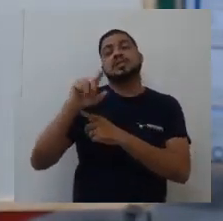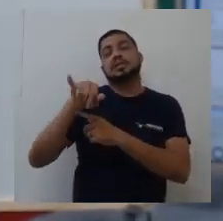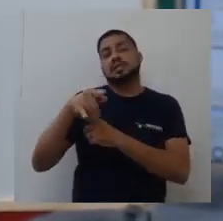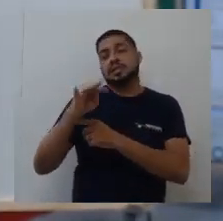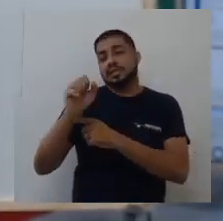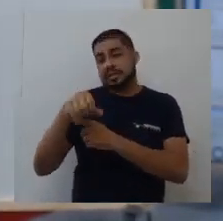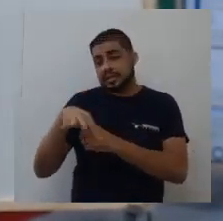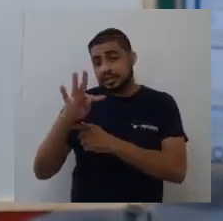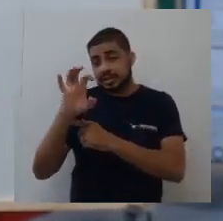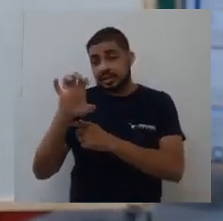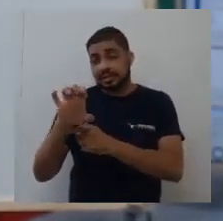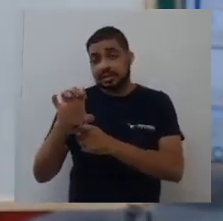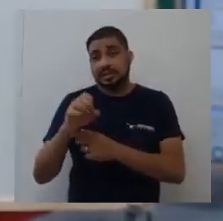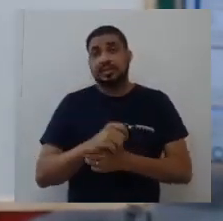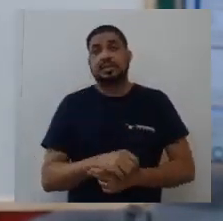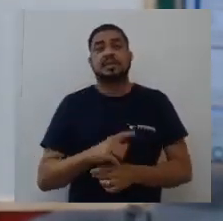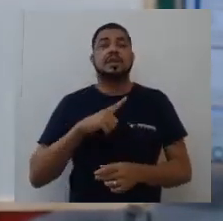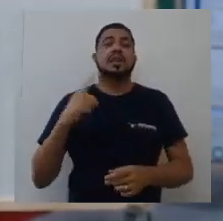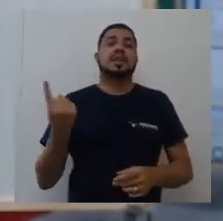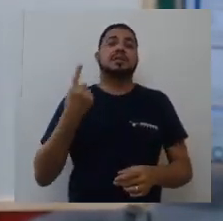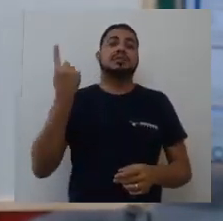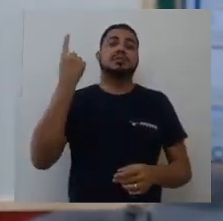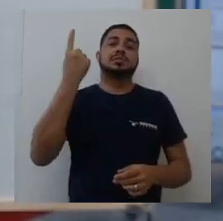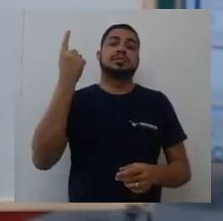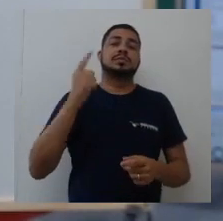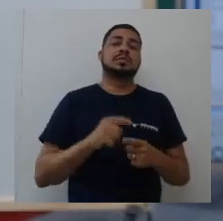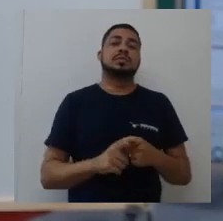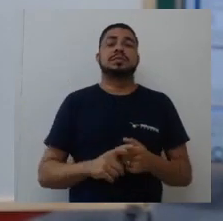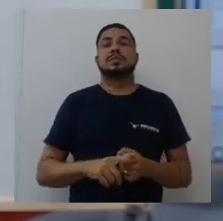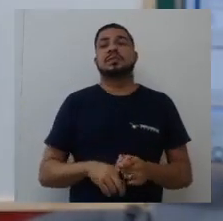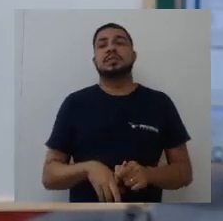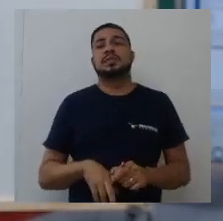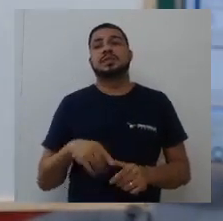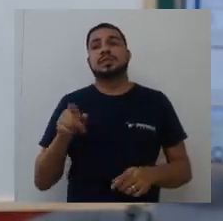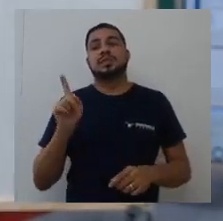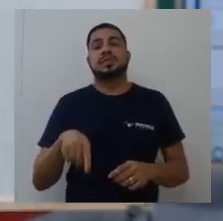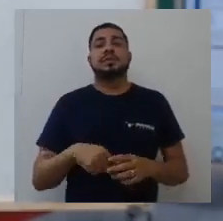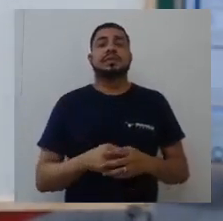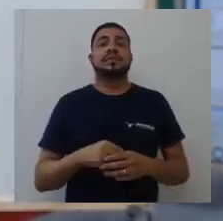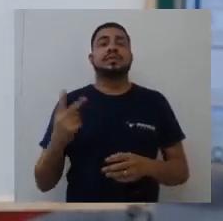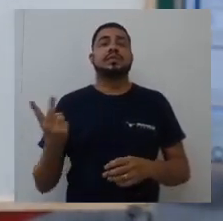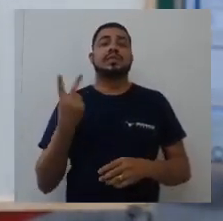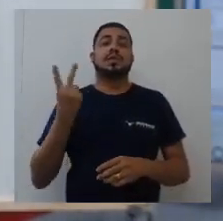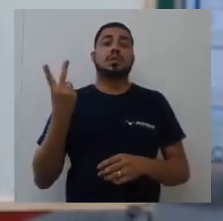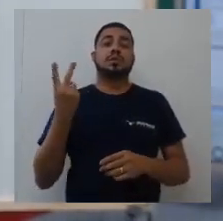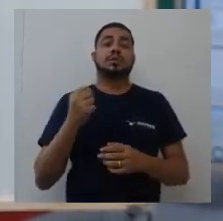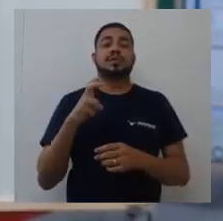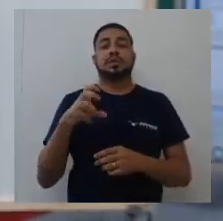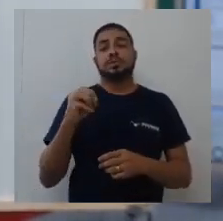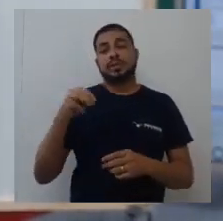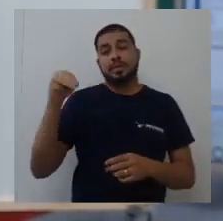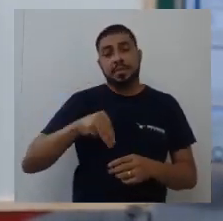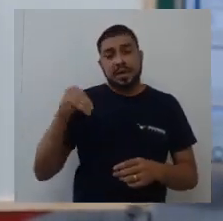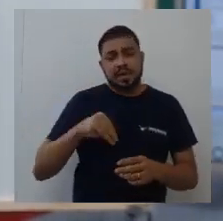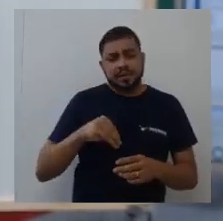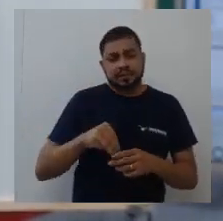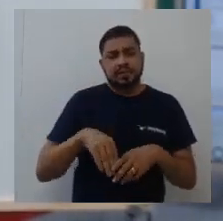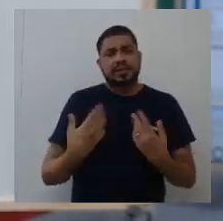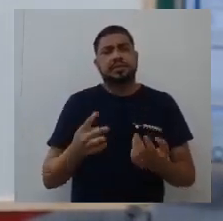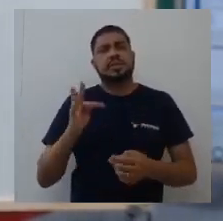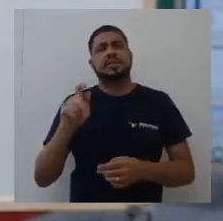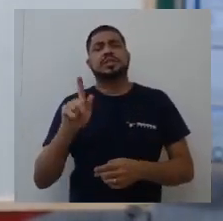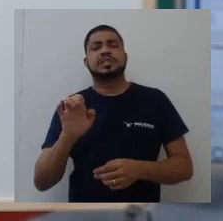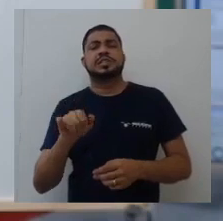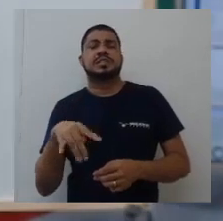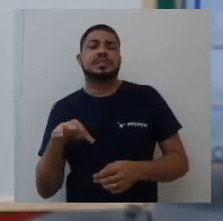Cateto oposto, que é a altura, e o cateto adjacente, que é o valor de 50 metros. Então, ó, a tangente de 60 a